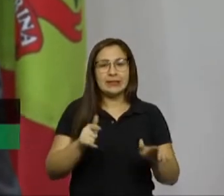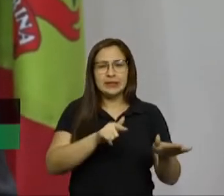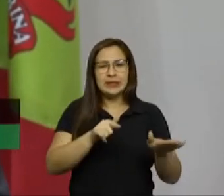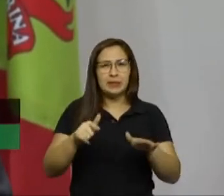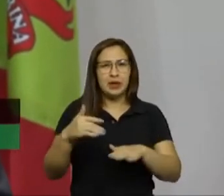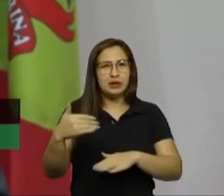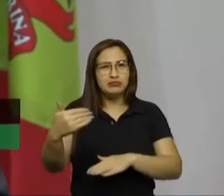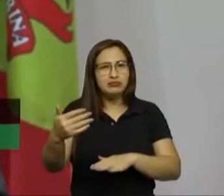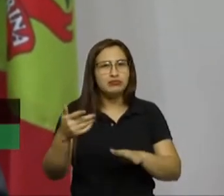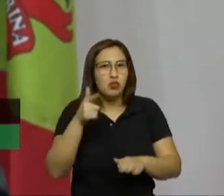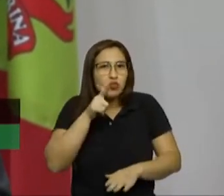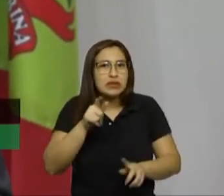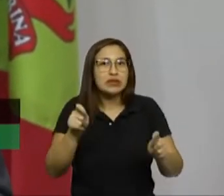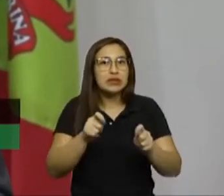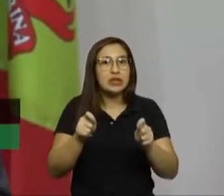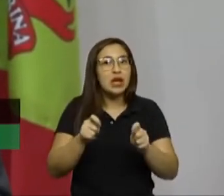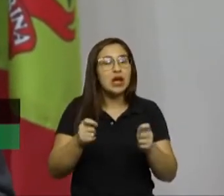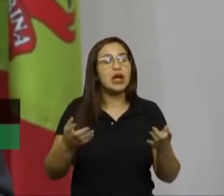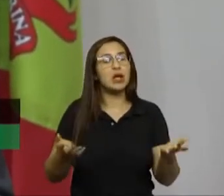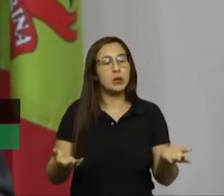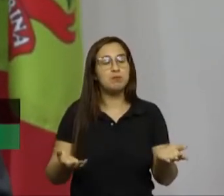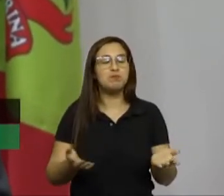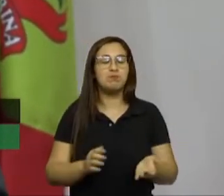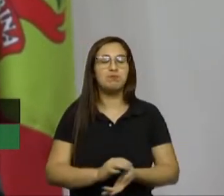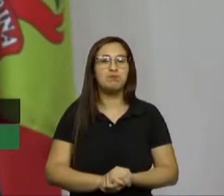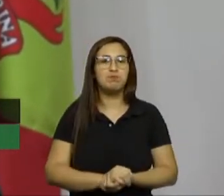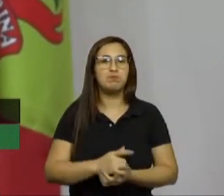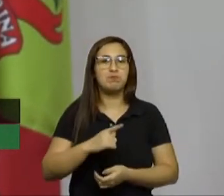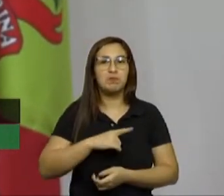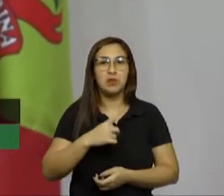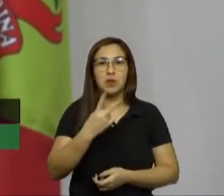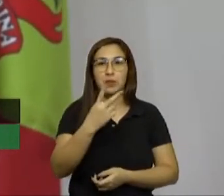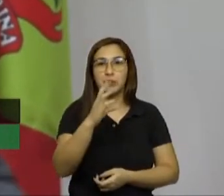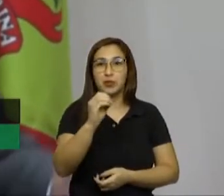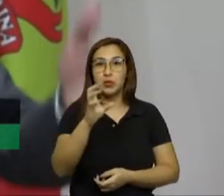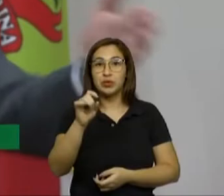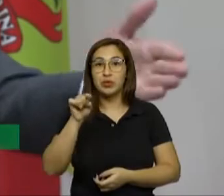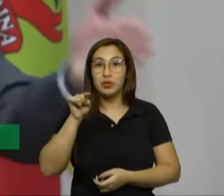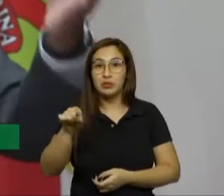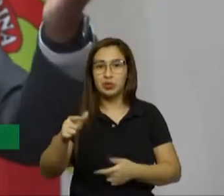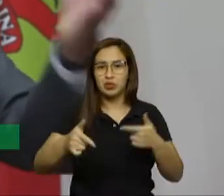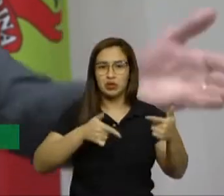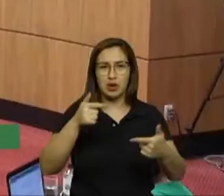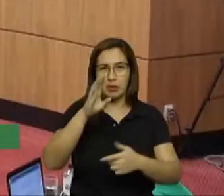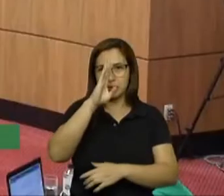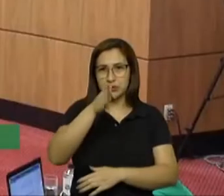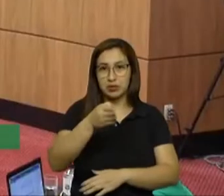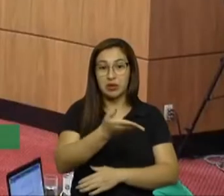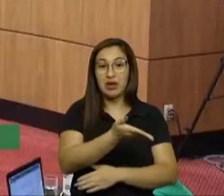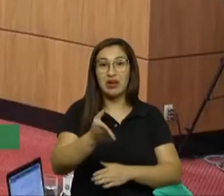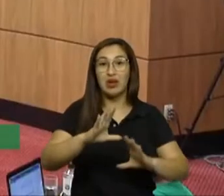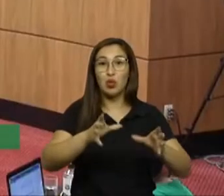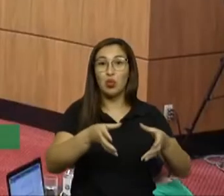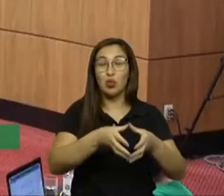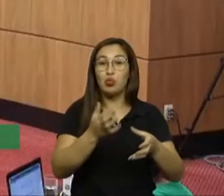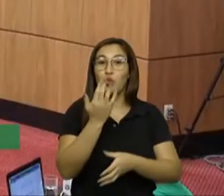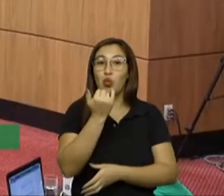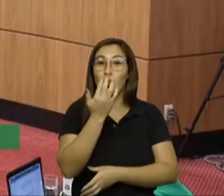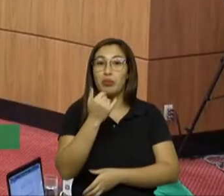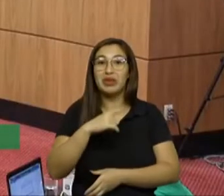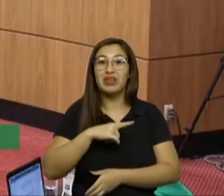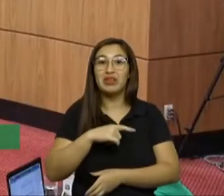semanas vai ser e tem 200 mil empregos diretos a gastronomia tem 100